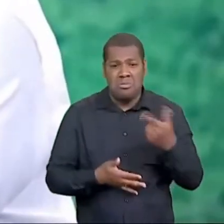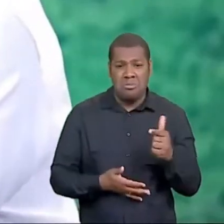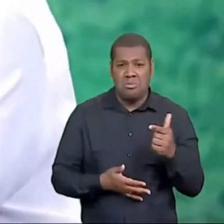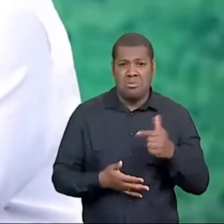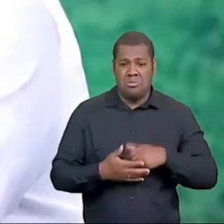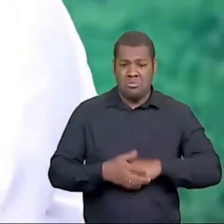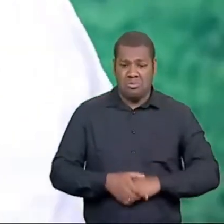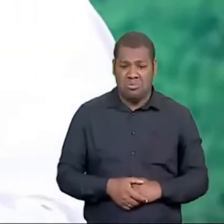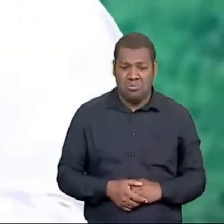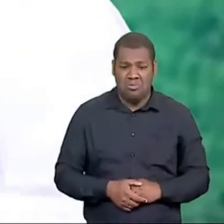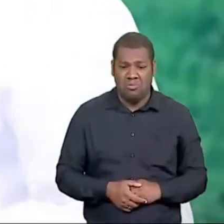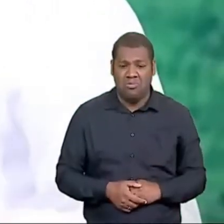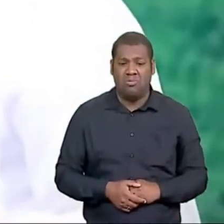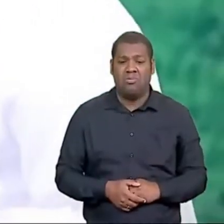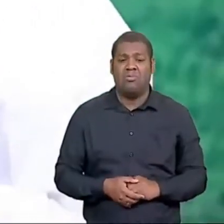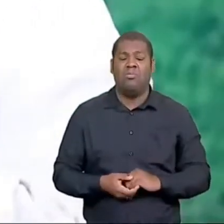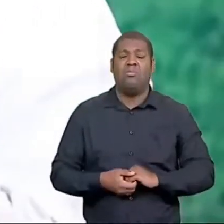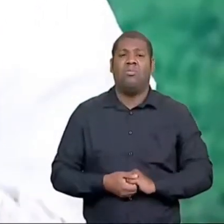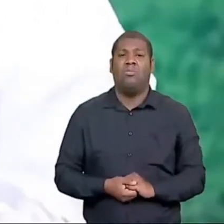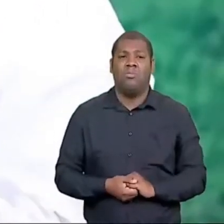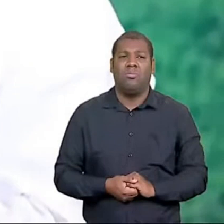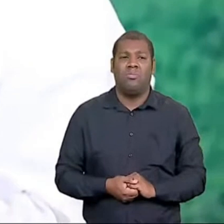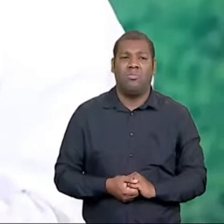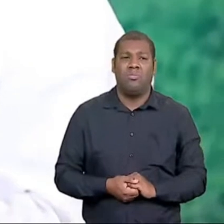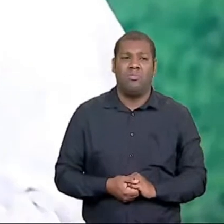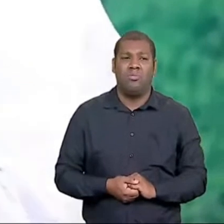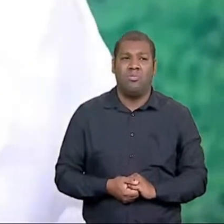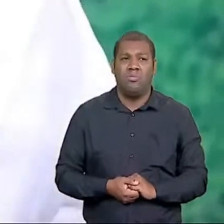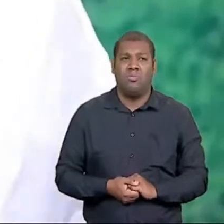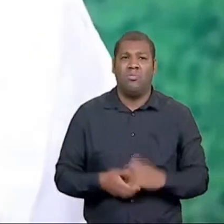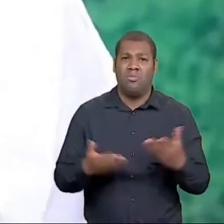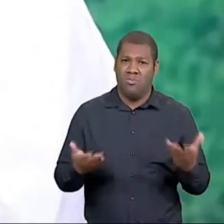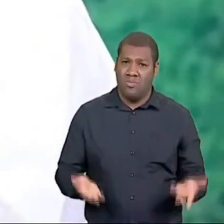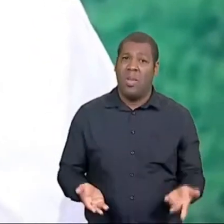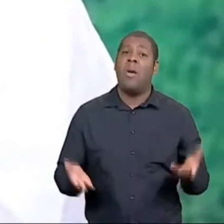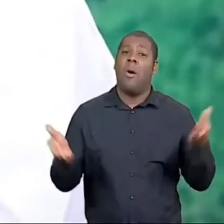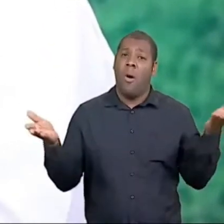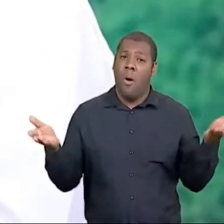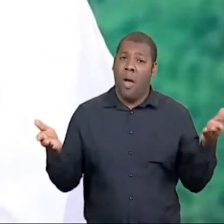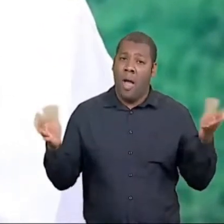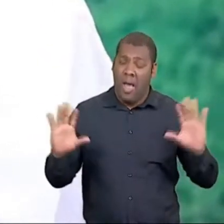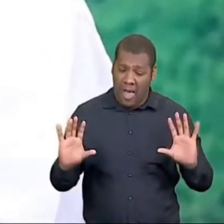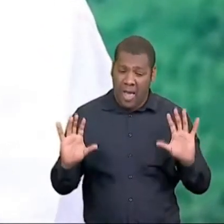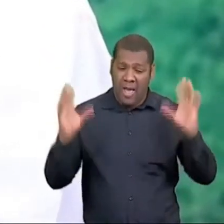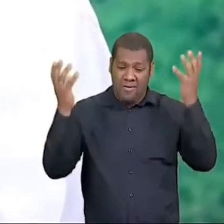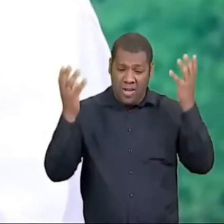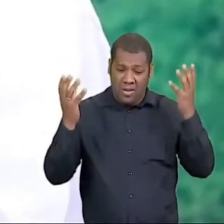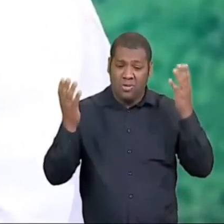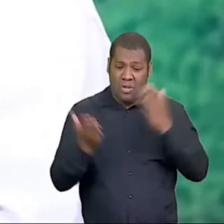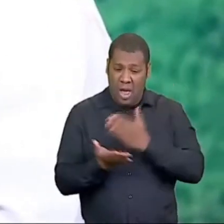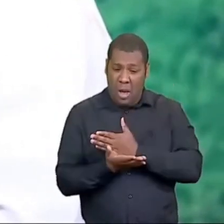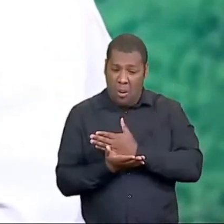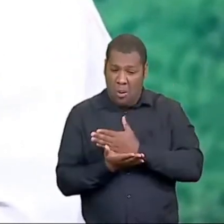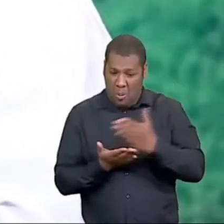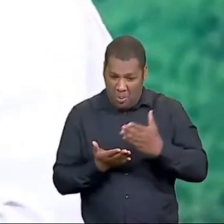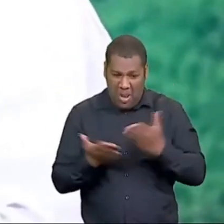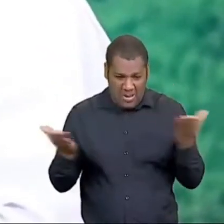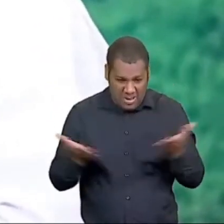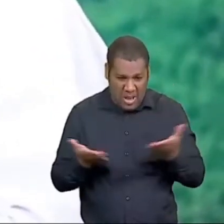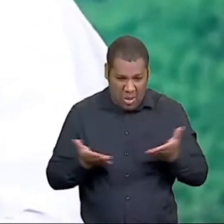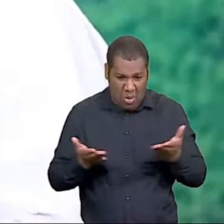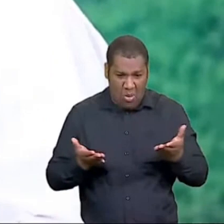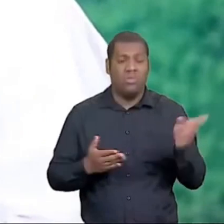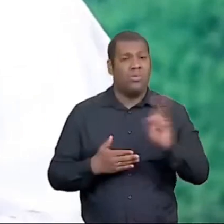aqui não vai começar hoje, amanhã. Esse encontro aqui ele já começou antes, porque por aqui